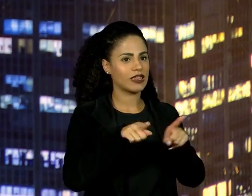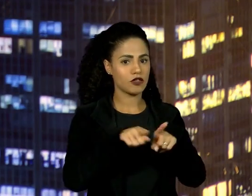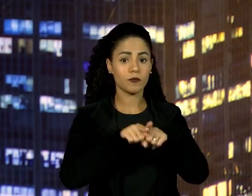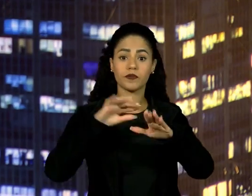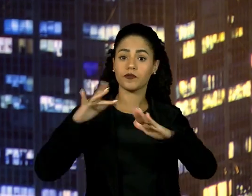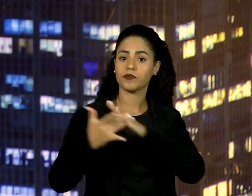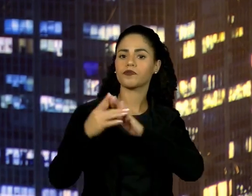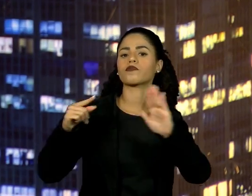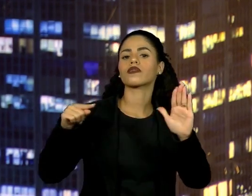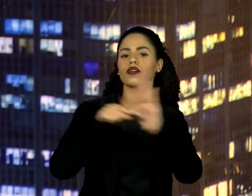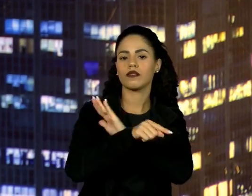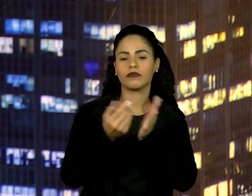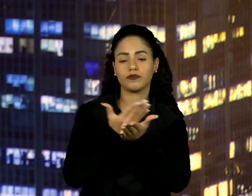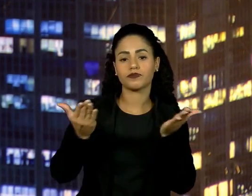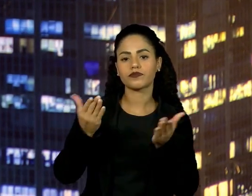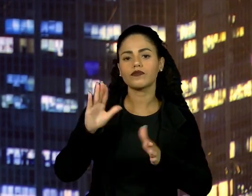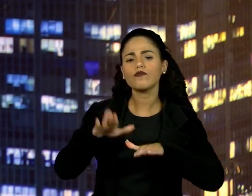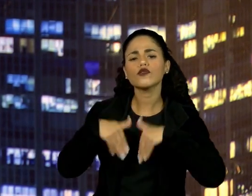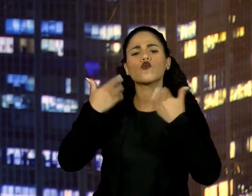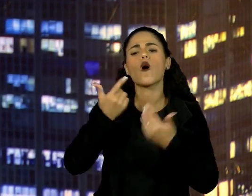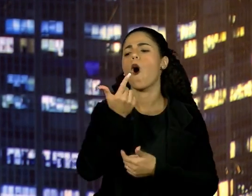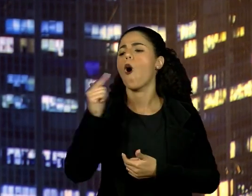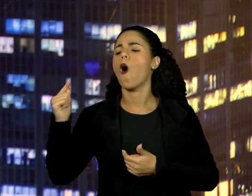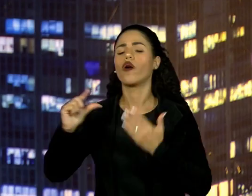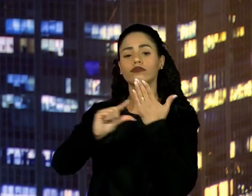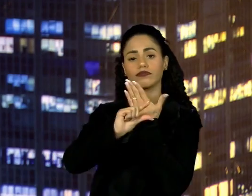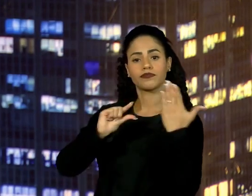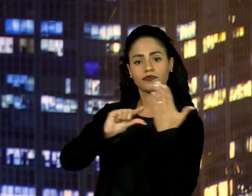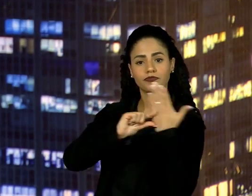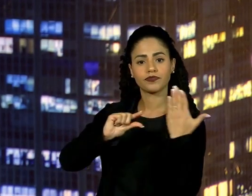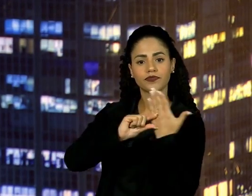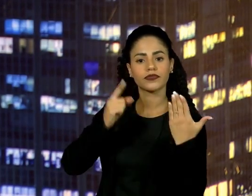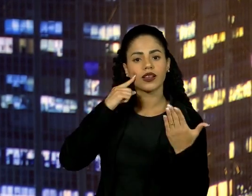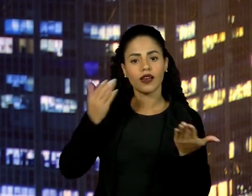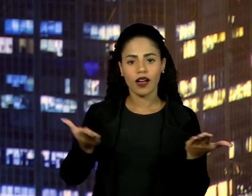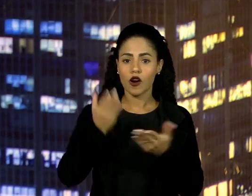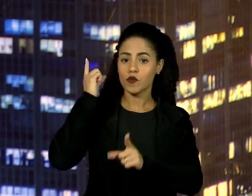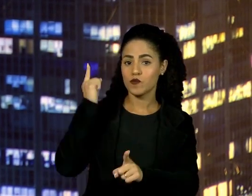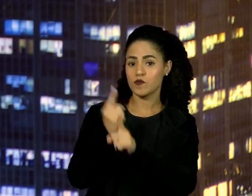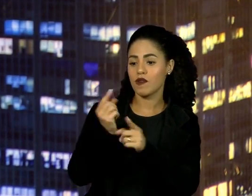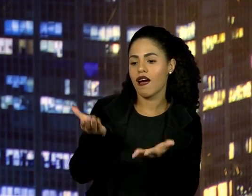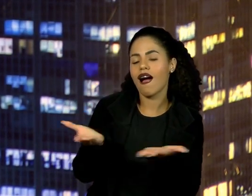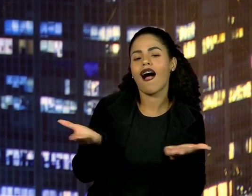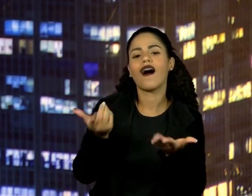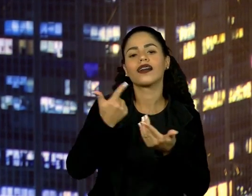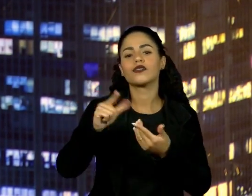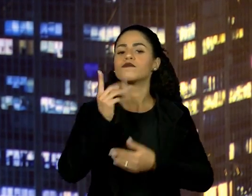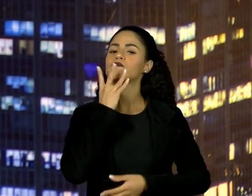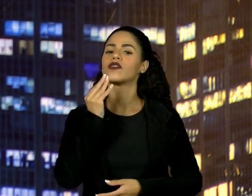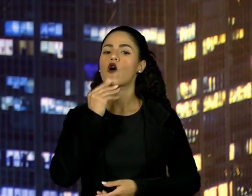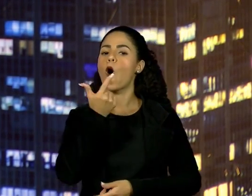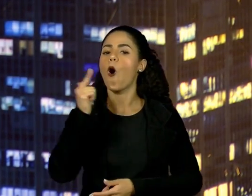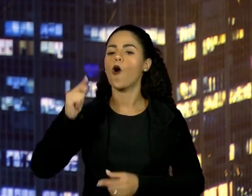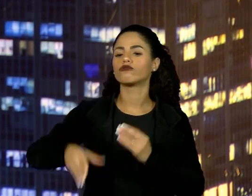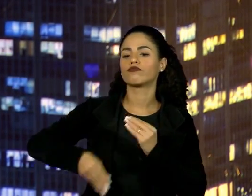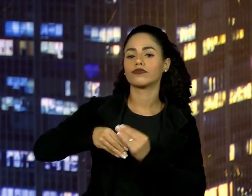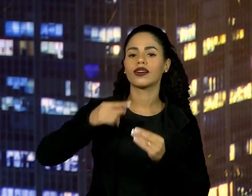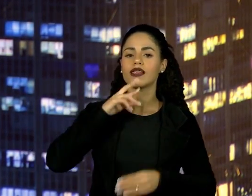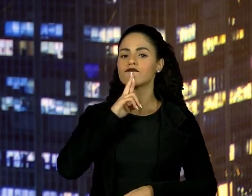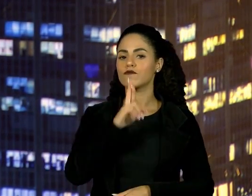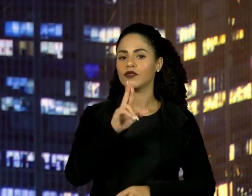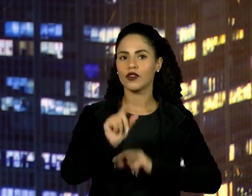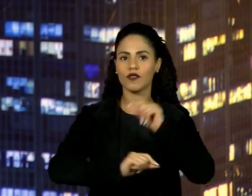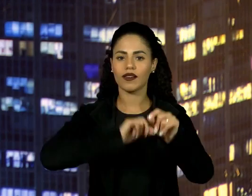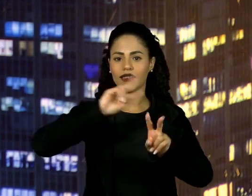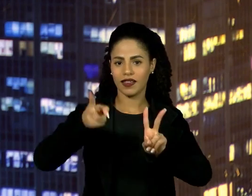sociais perguntar para os internautas quais outros autores brasileiros deveriam ser descobertos pelo mundo, além de Machado de Assis. Eles responderam